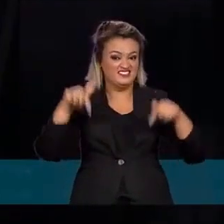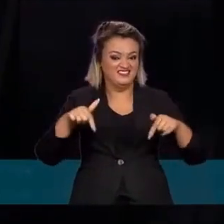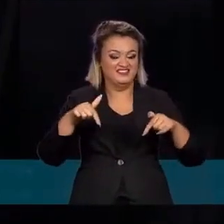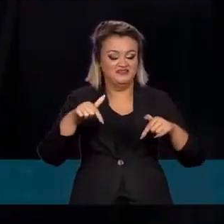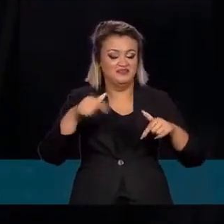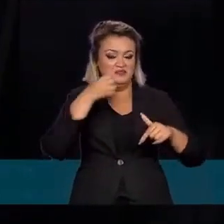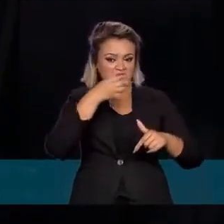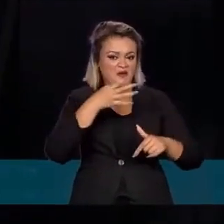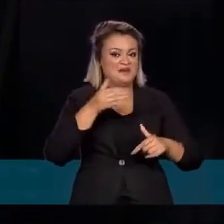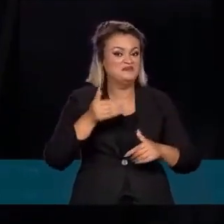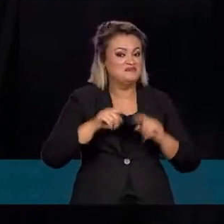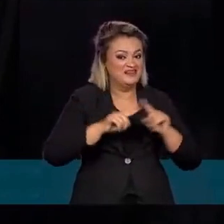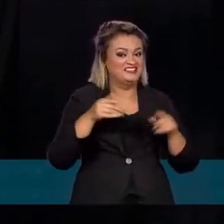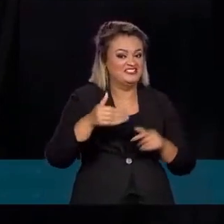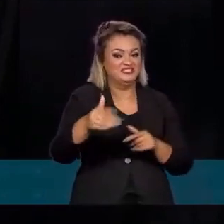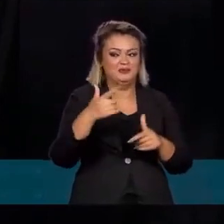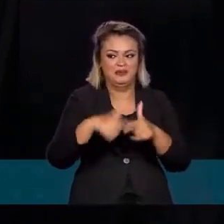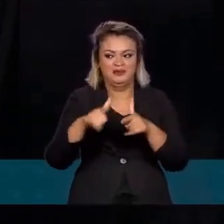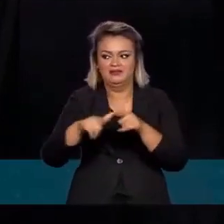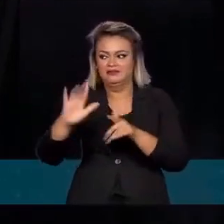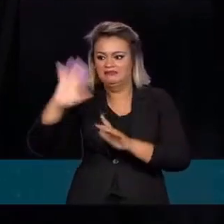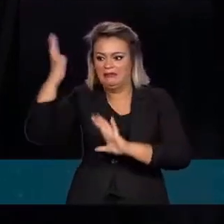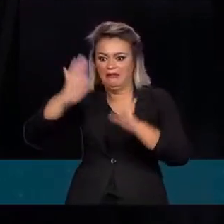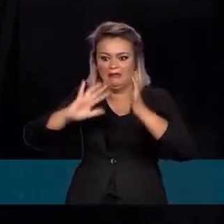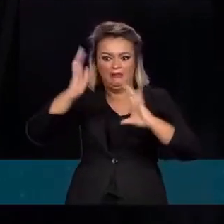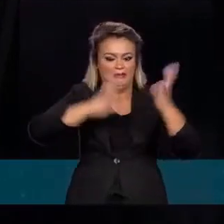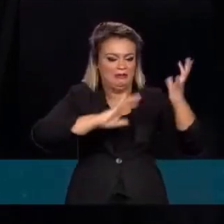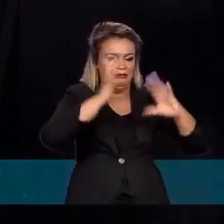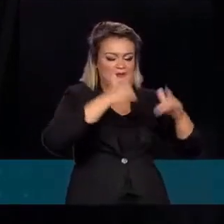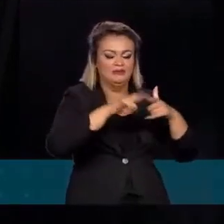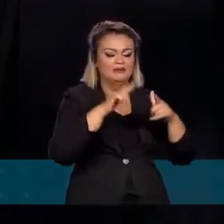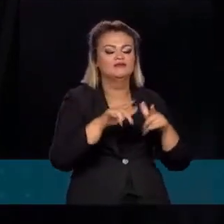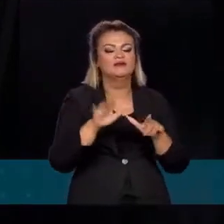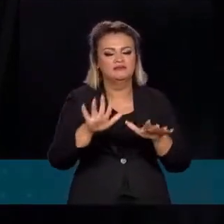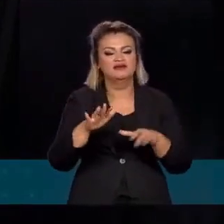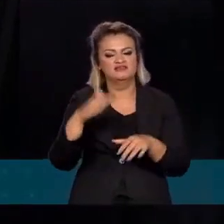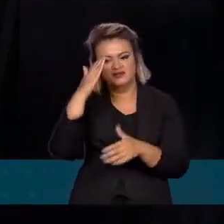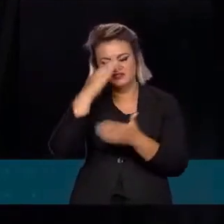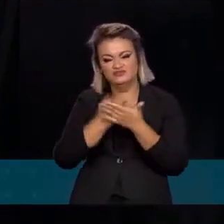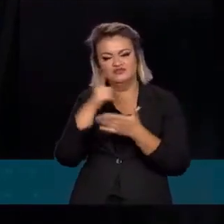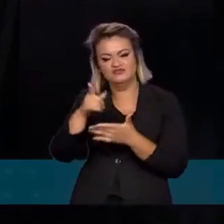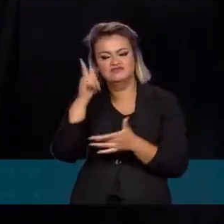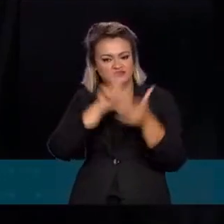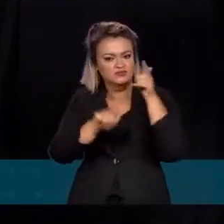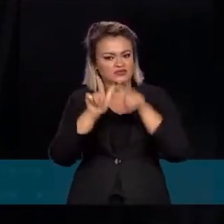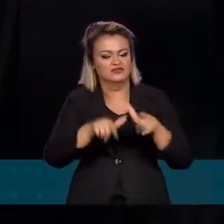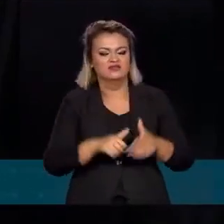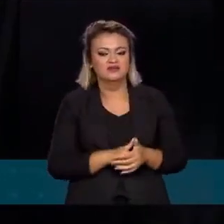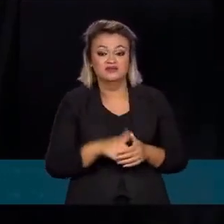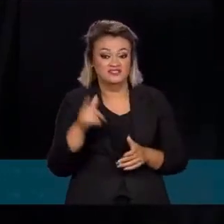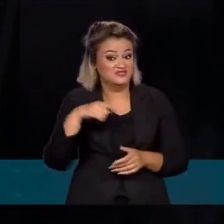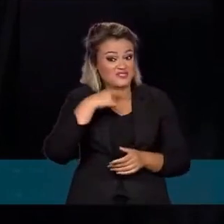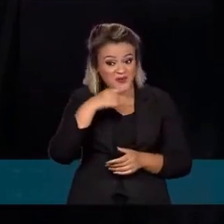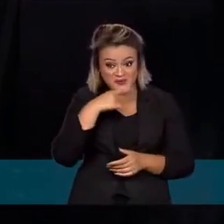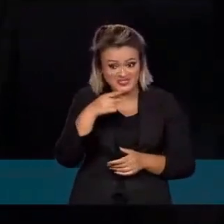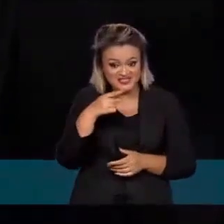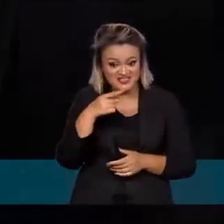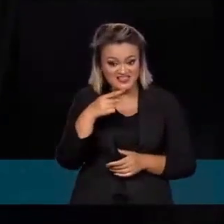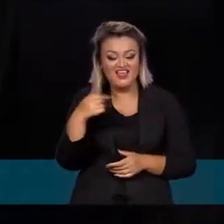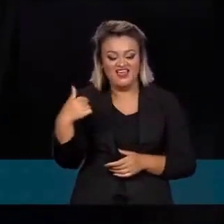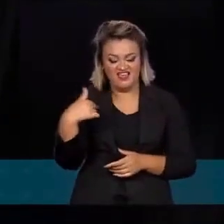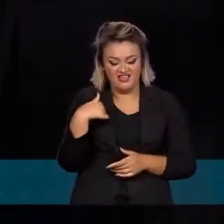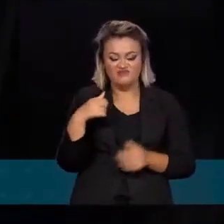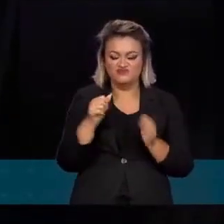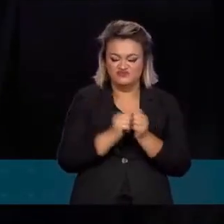que daqui a pouco começa os problemas e eu sei que você saberá resolvê-los porque se você não resolver nos eu